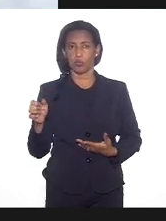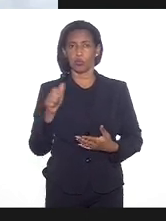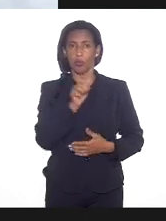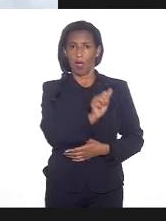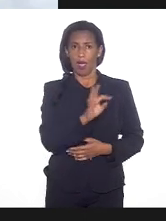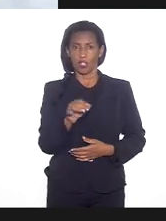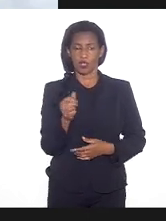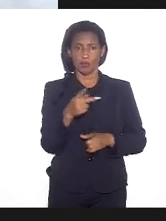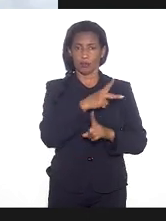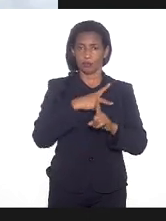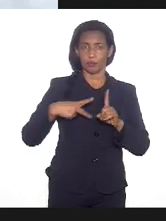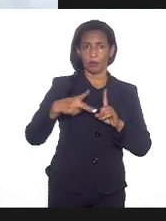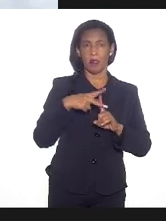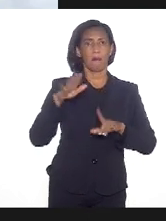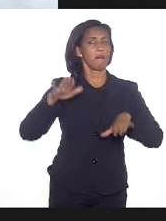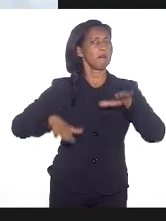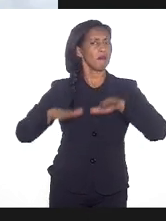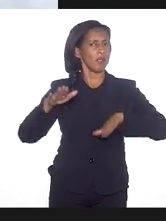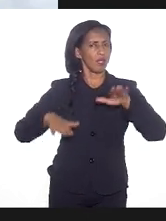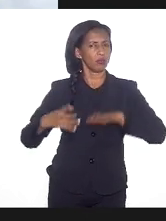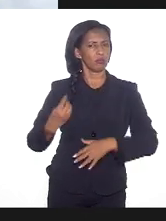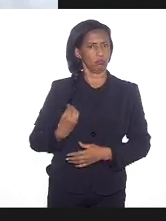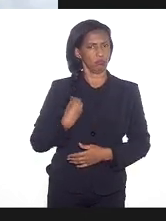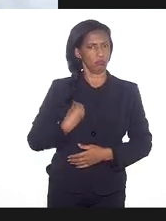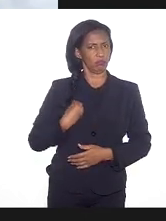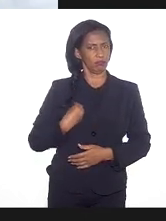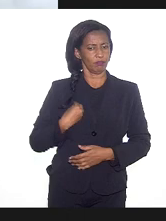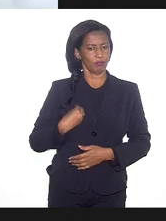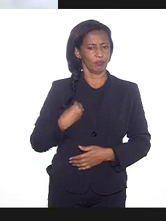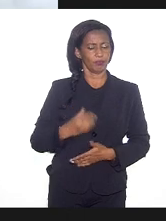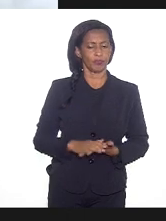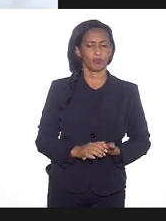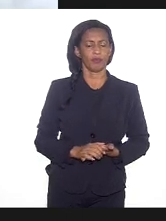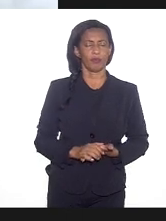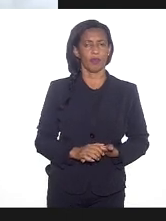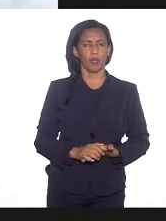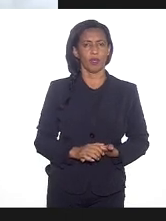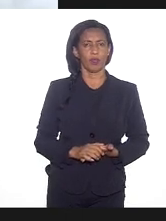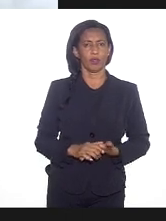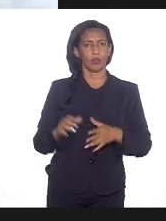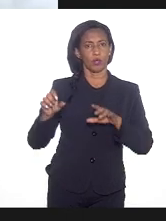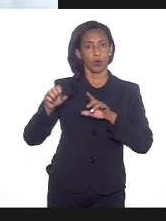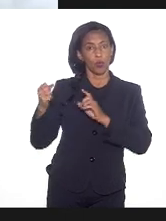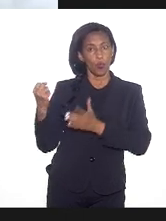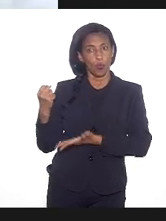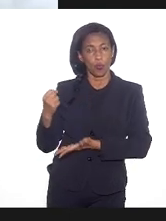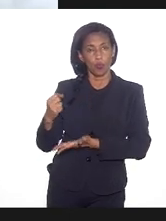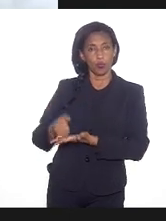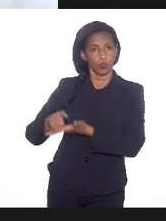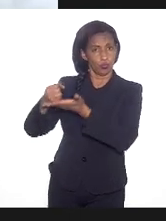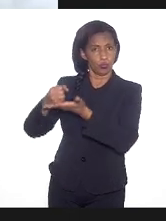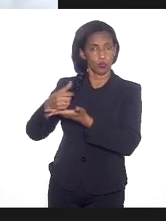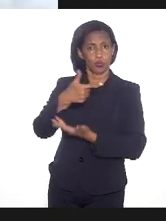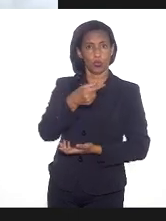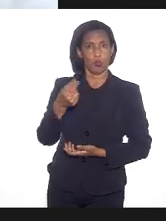Rio Previdência, mesmo durante a existência dos CFTs estruturando o fundo de até